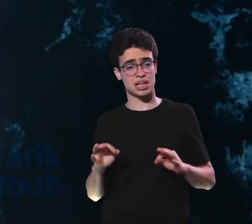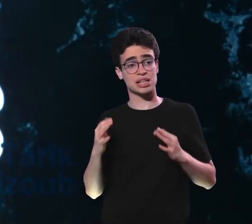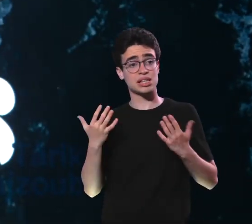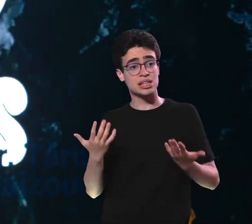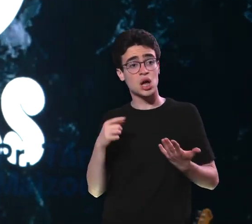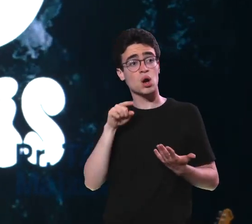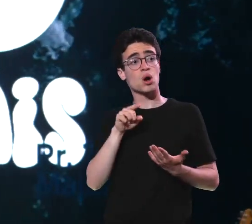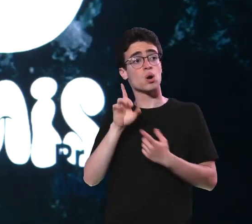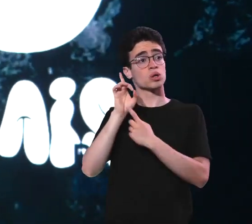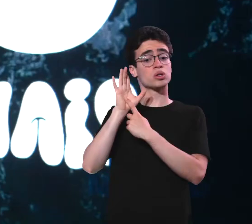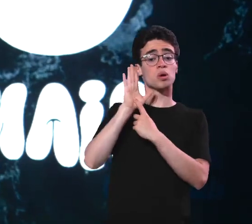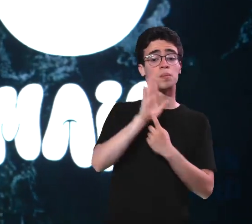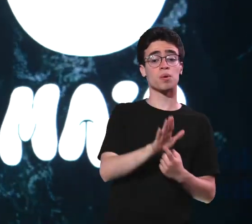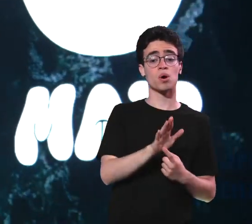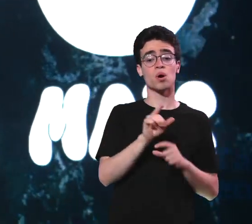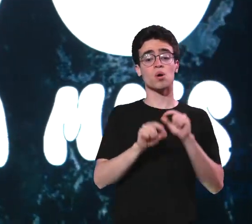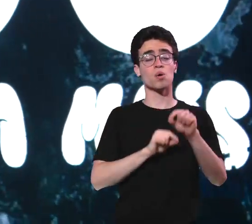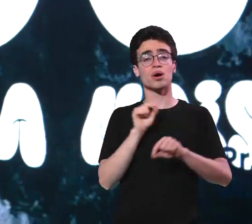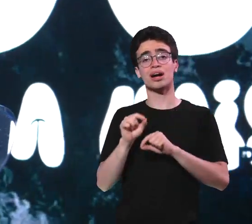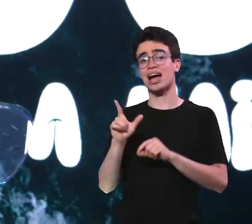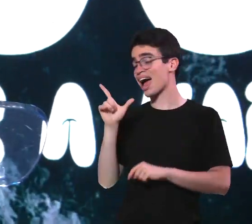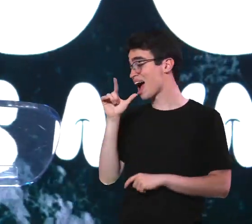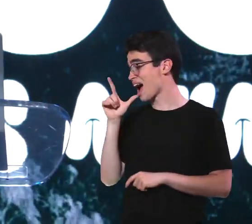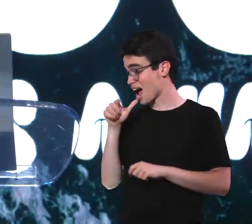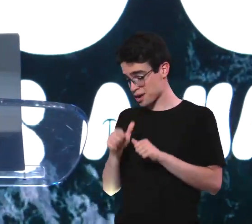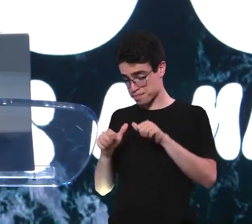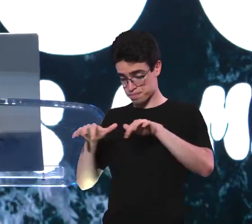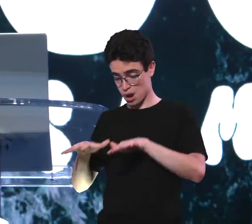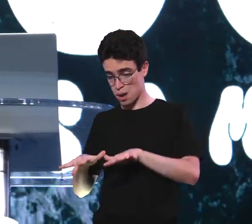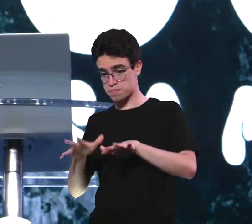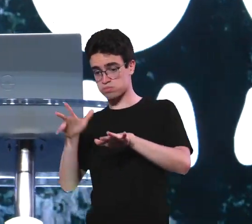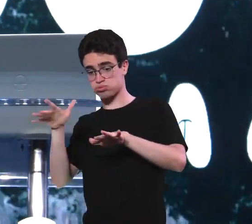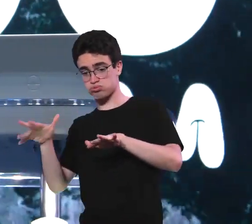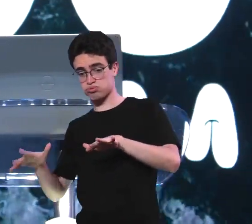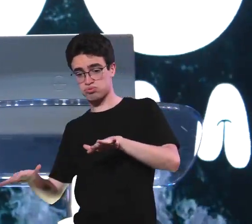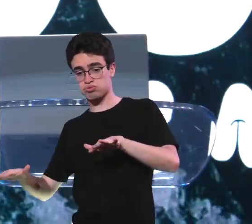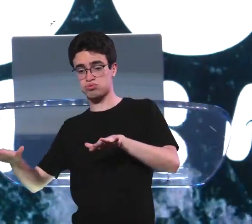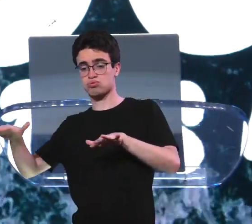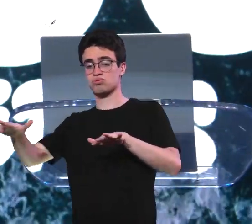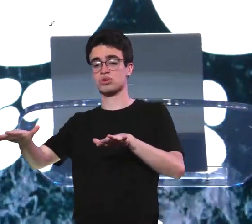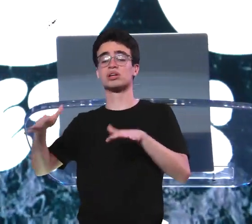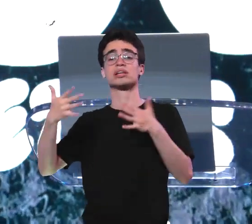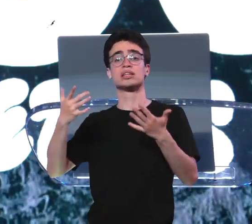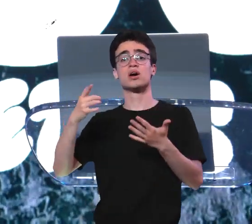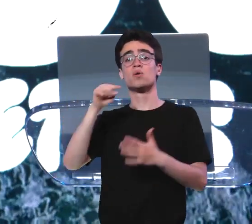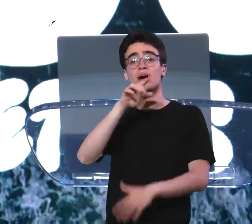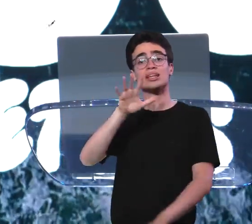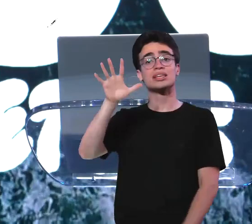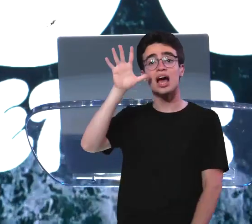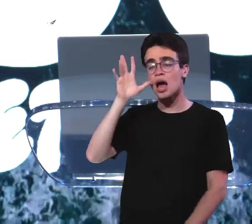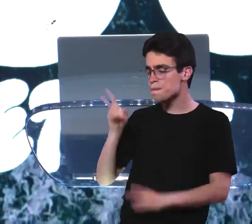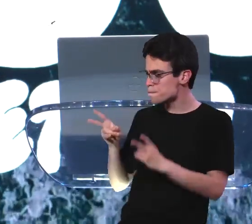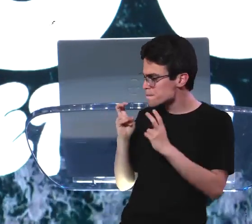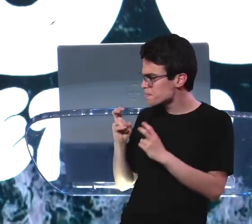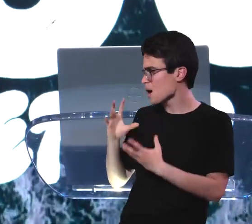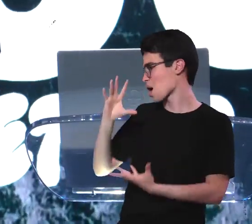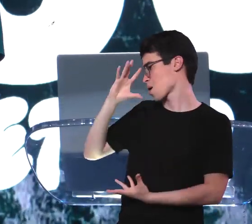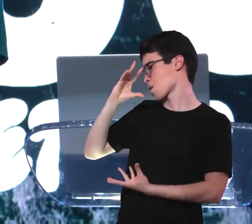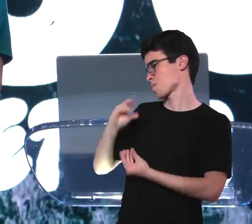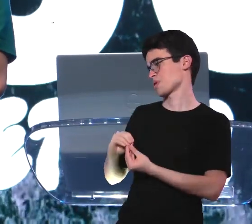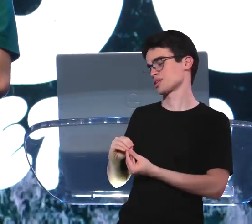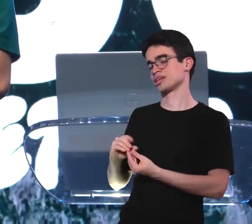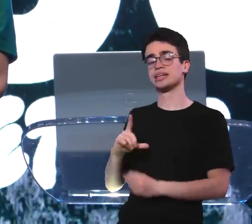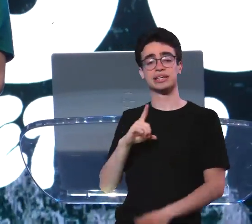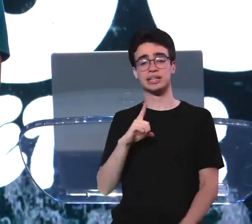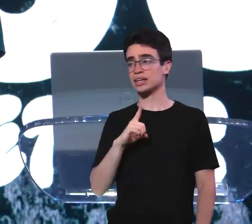só mostra o lado que a água estava saindo, e Ezequiel já ia entender o que Deus estava querendo dizer. A Bíblia diz que uma água